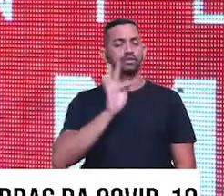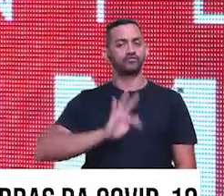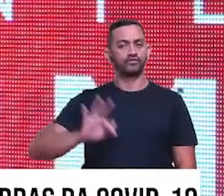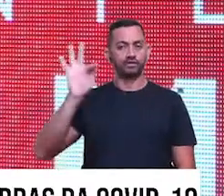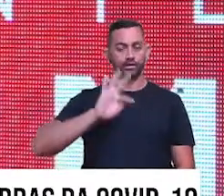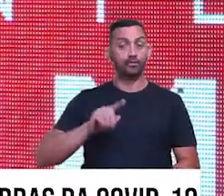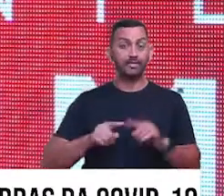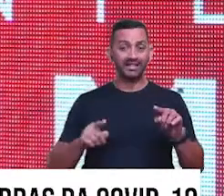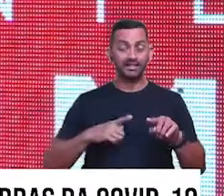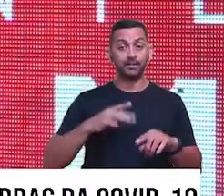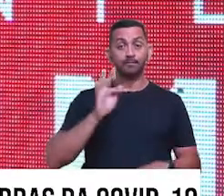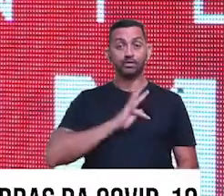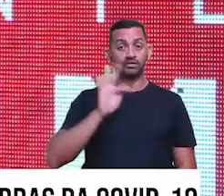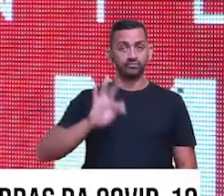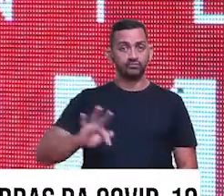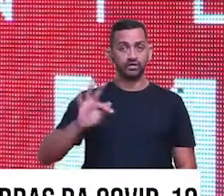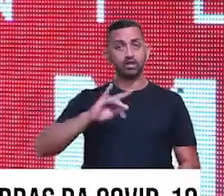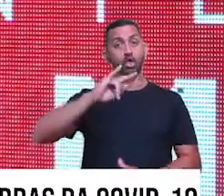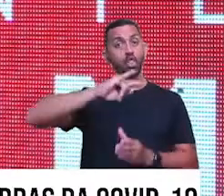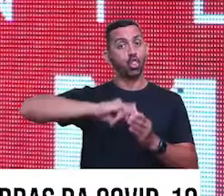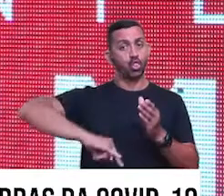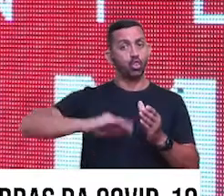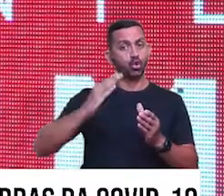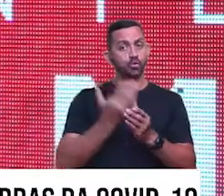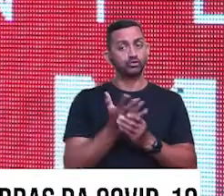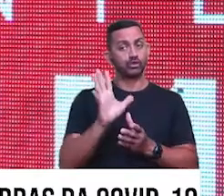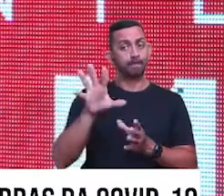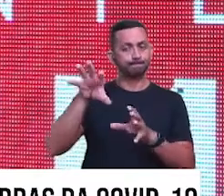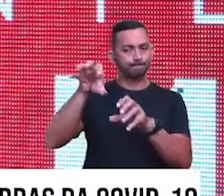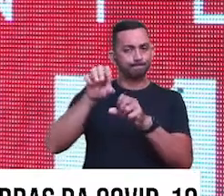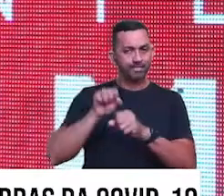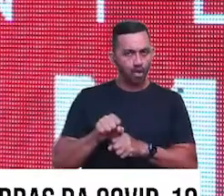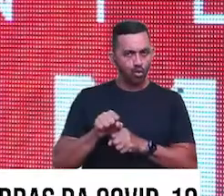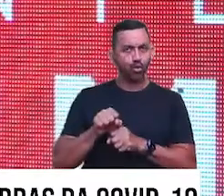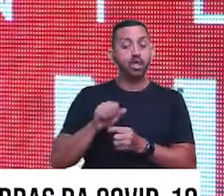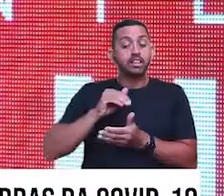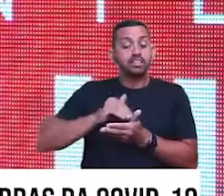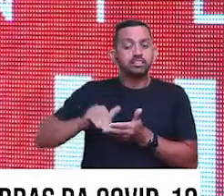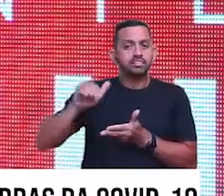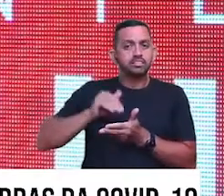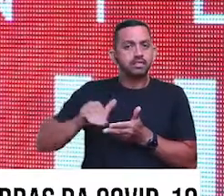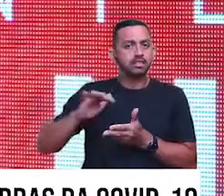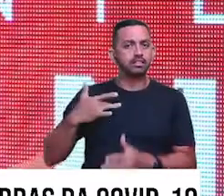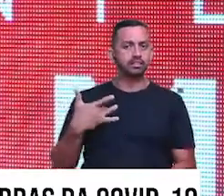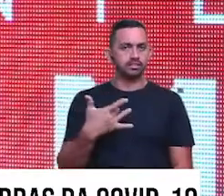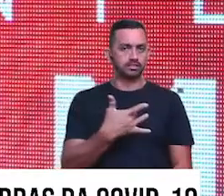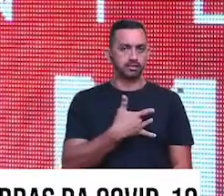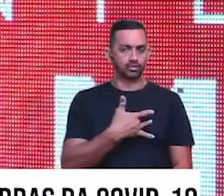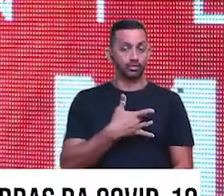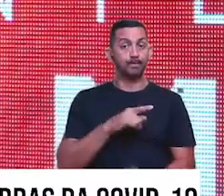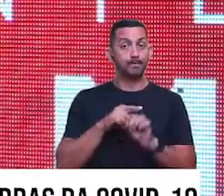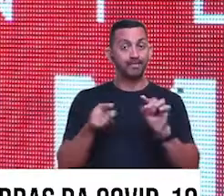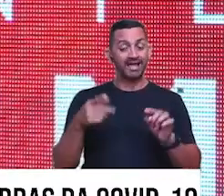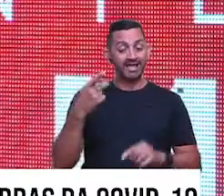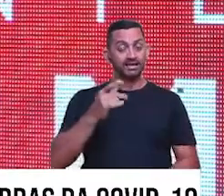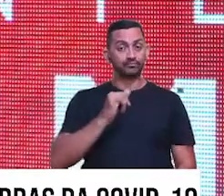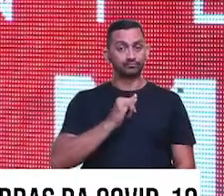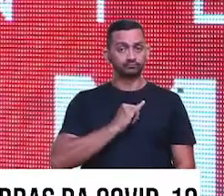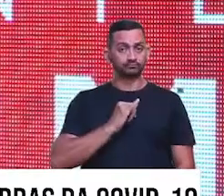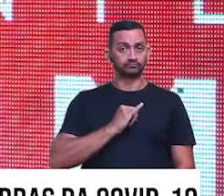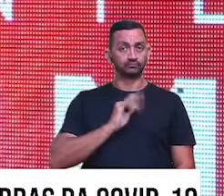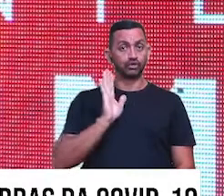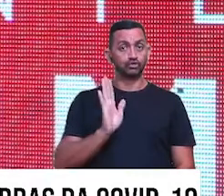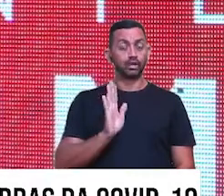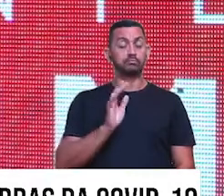das informações. A PF disse que documentos haviam sido apreendidos nas secretarias de saúde. Só que aqui